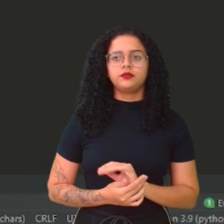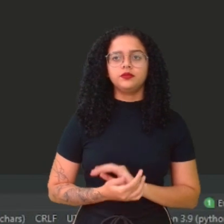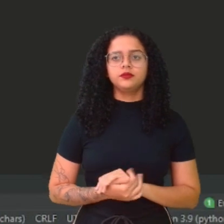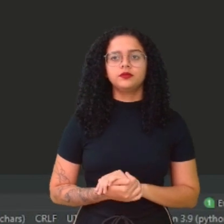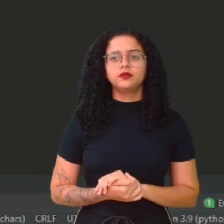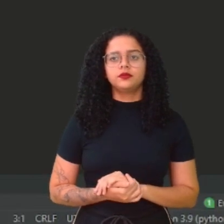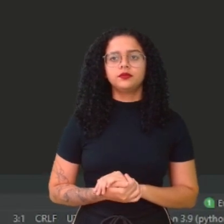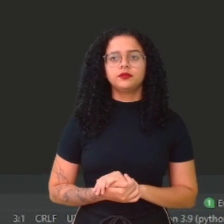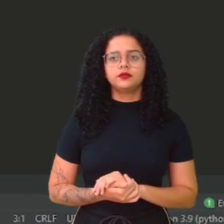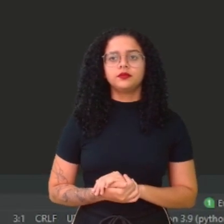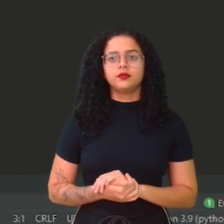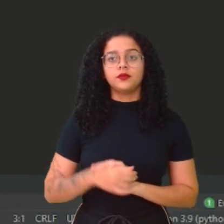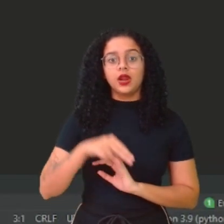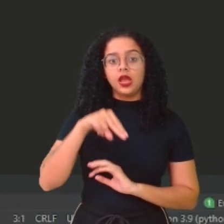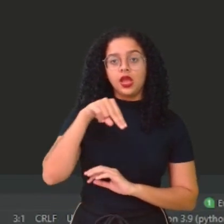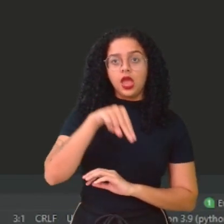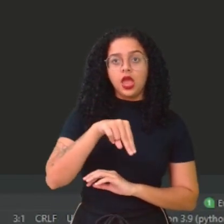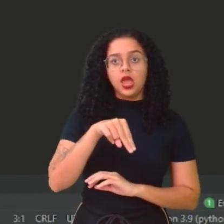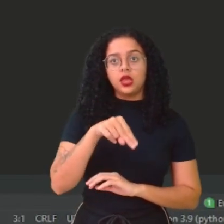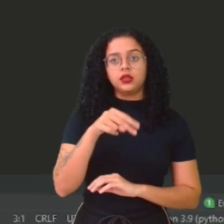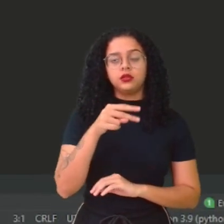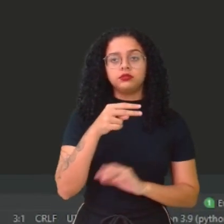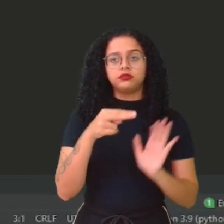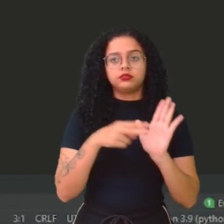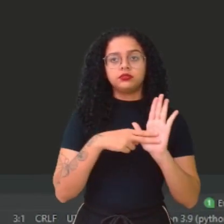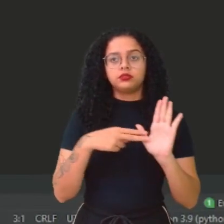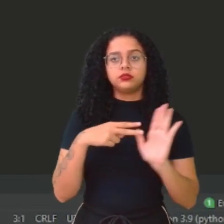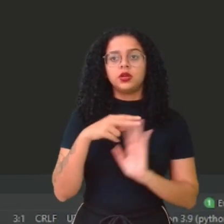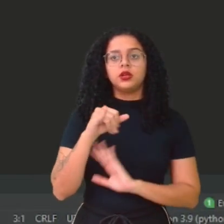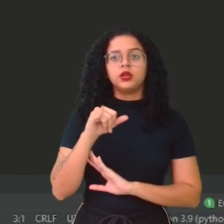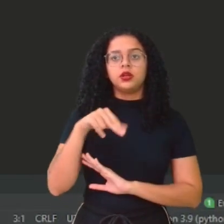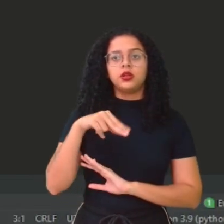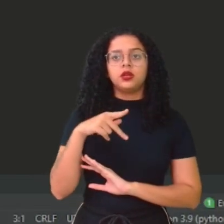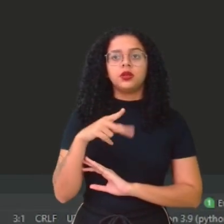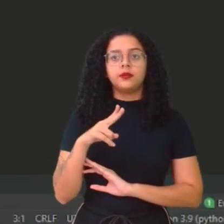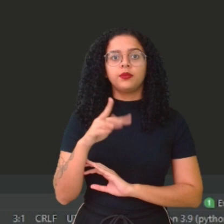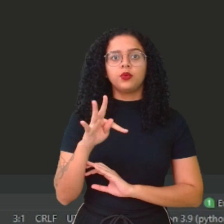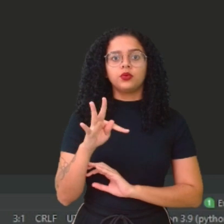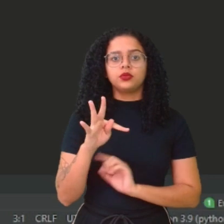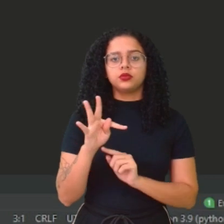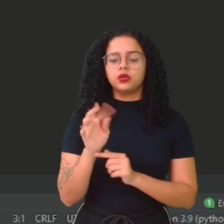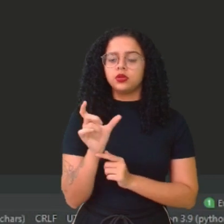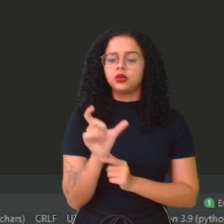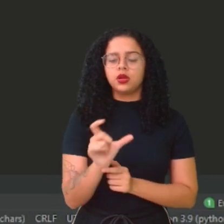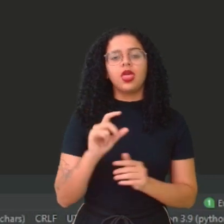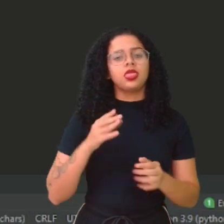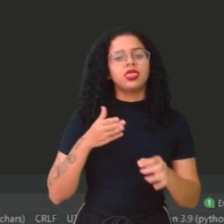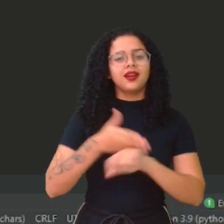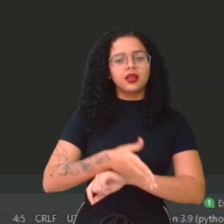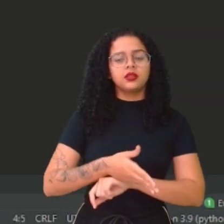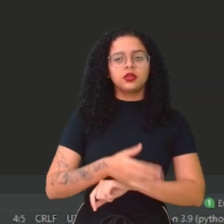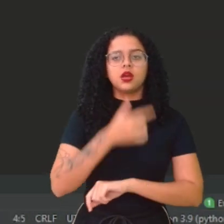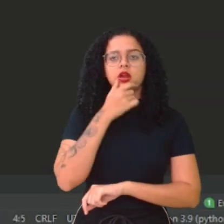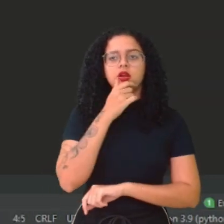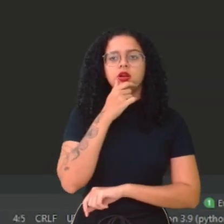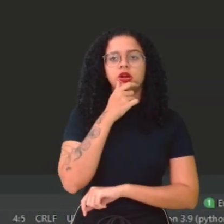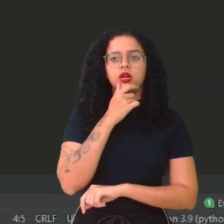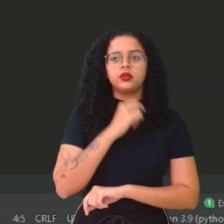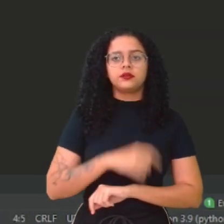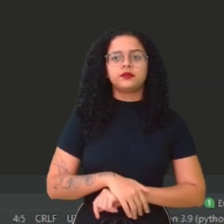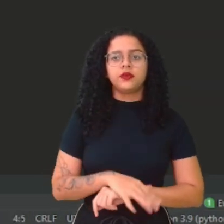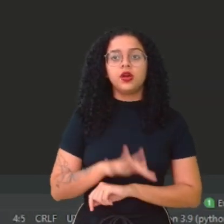entender. N input. Input significa uma entrada. Olha o inglês entrando de novo. Então, o que eu vou fazer ali, ó.